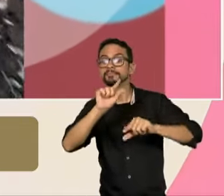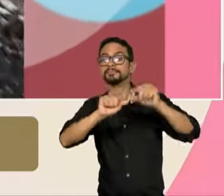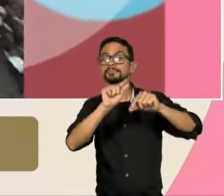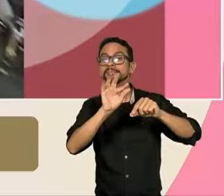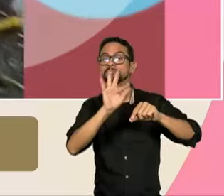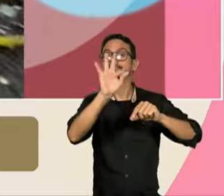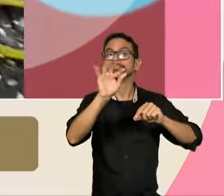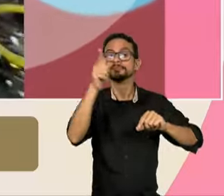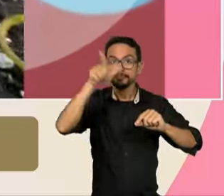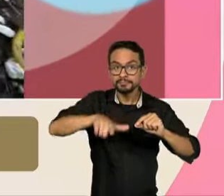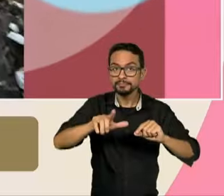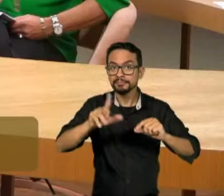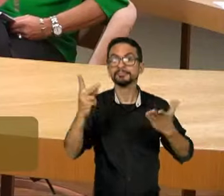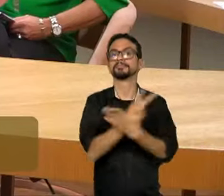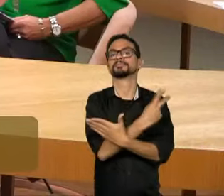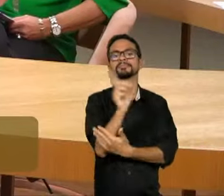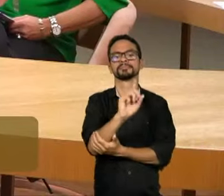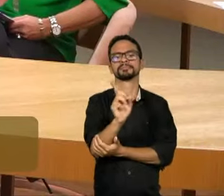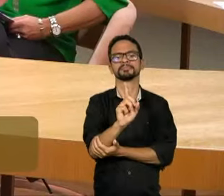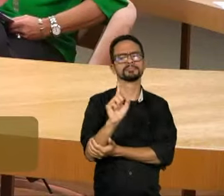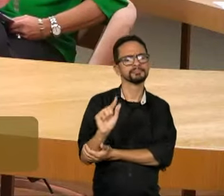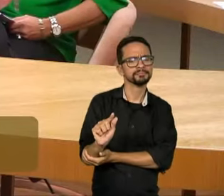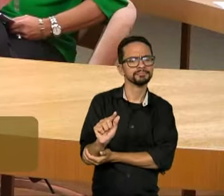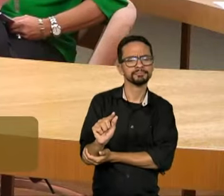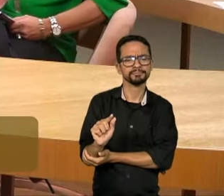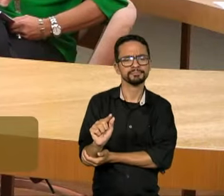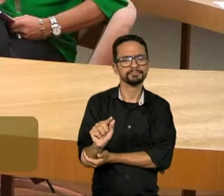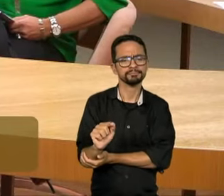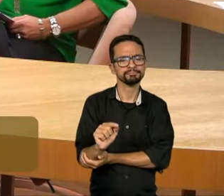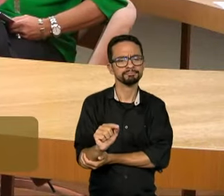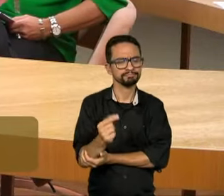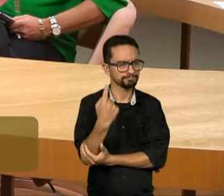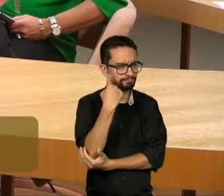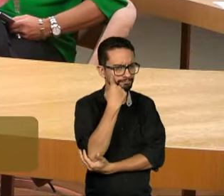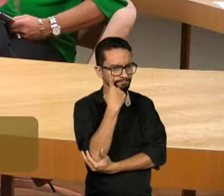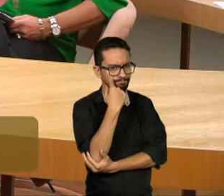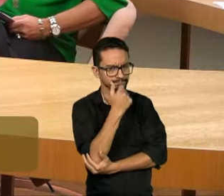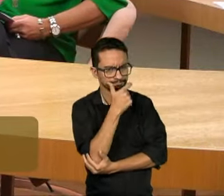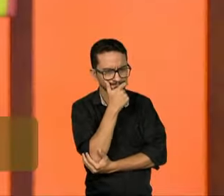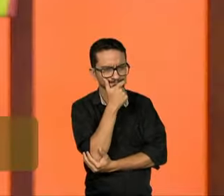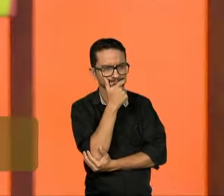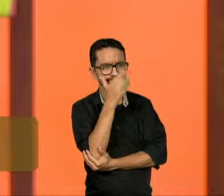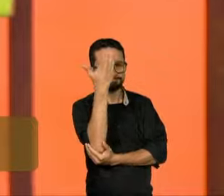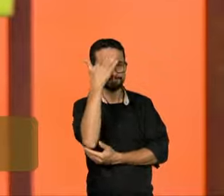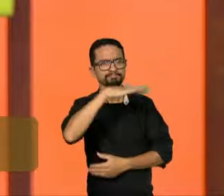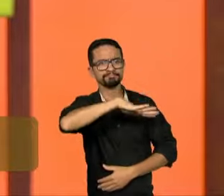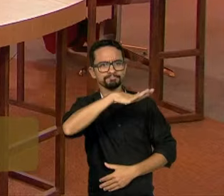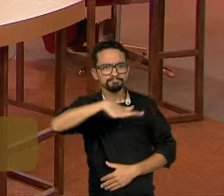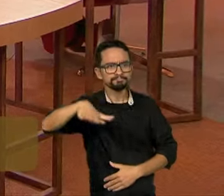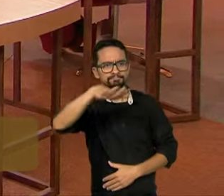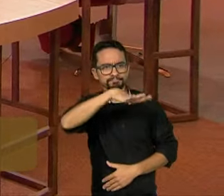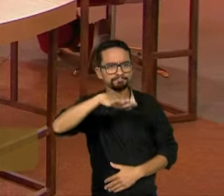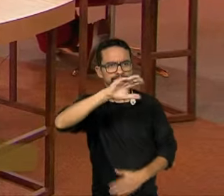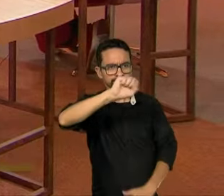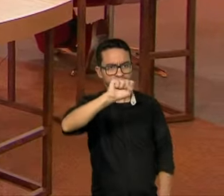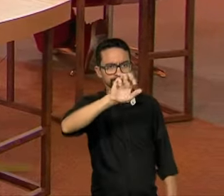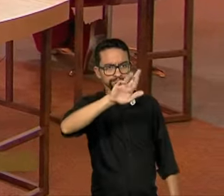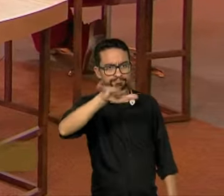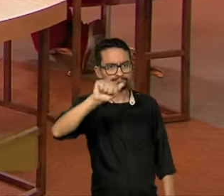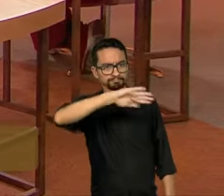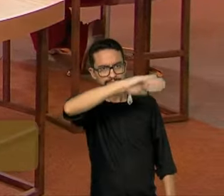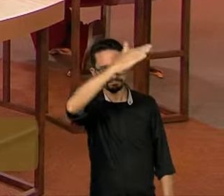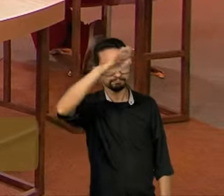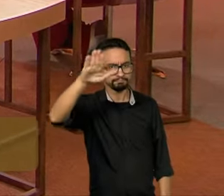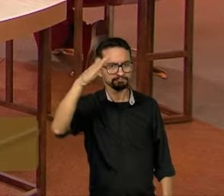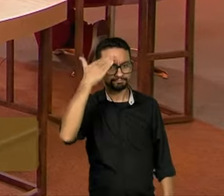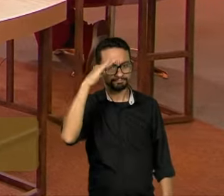O que eu faço para isso não acontecer? Isso. Por exemplo, na região serrana. É sempre uma tragédia lá. Nossa terra, né, Cícero? Nossa terra, querida, né? Quer dizer, eu não sou